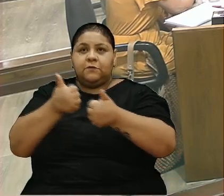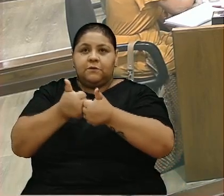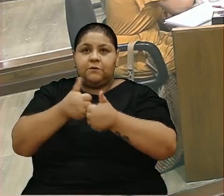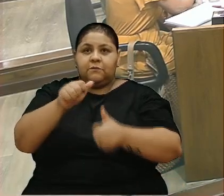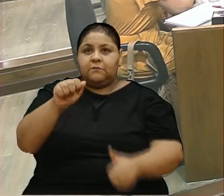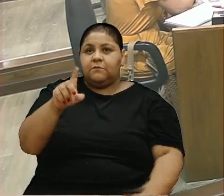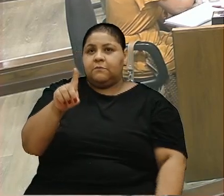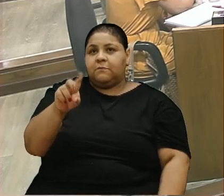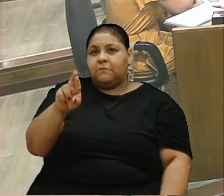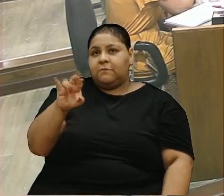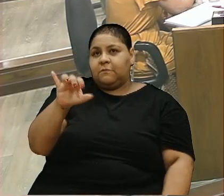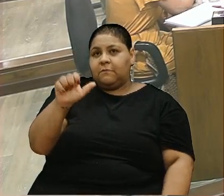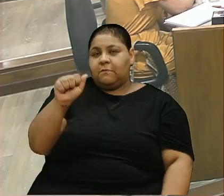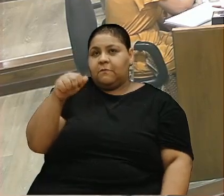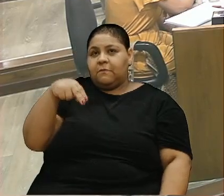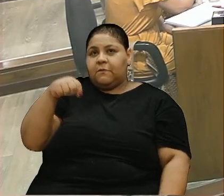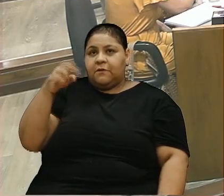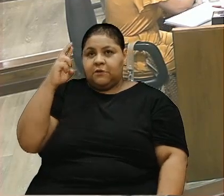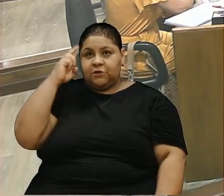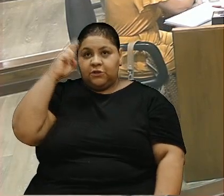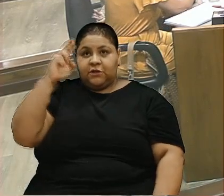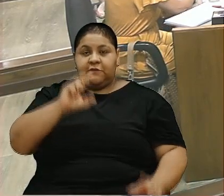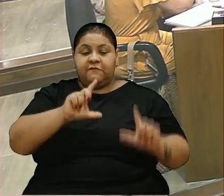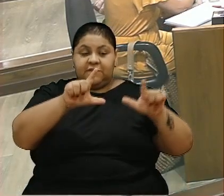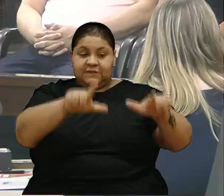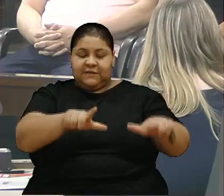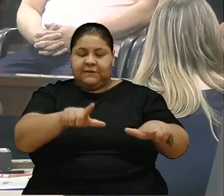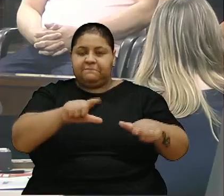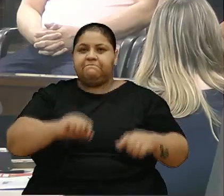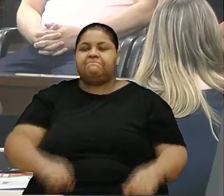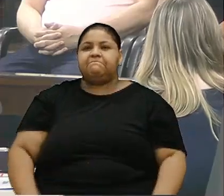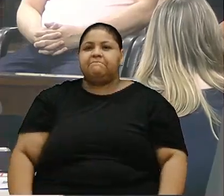Adriana de Bortoli, chefe de gabinete.